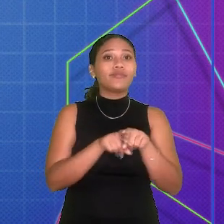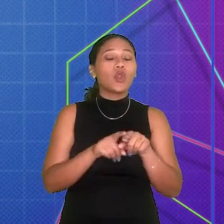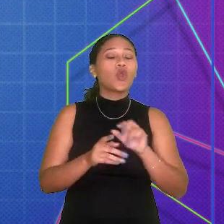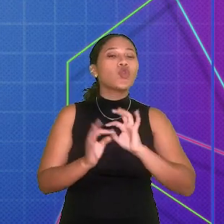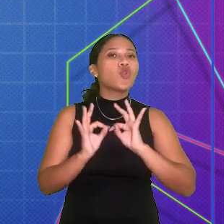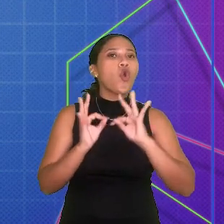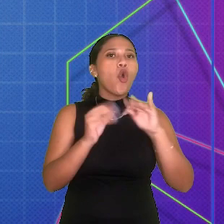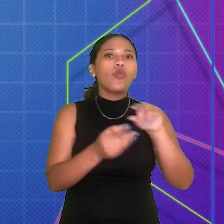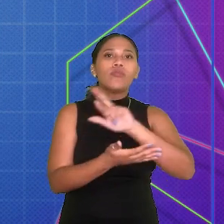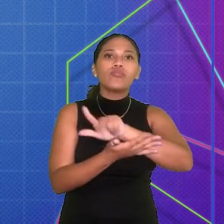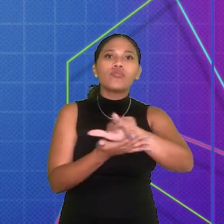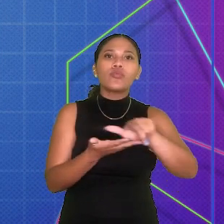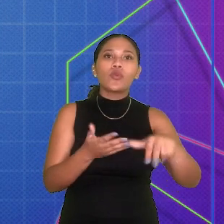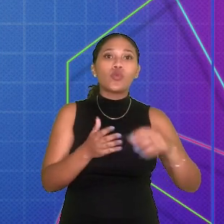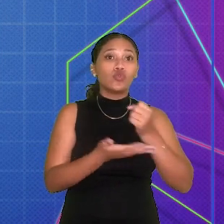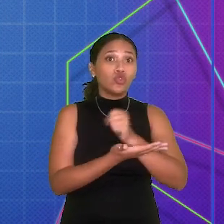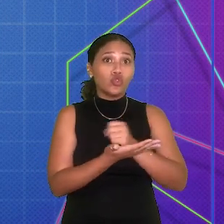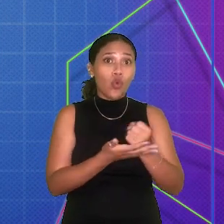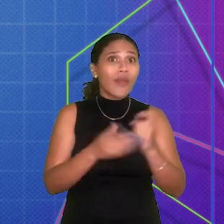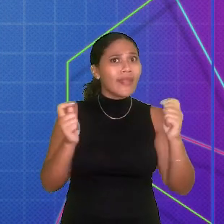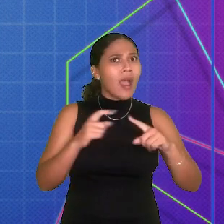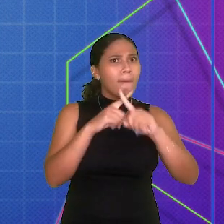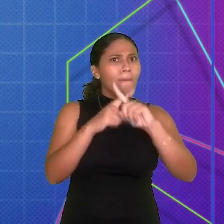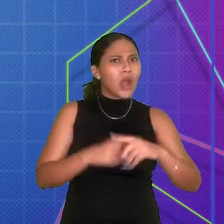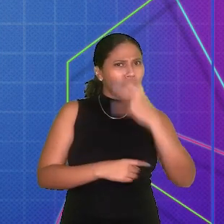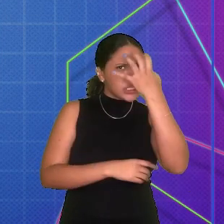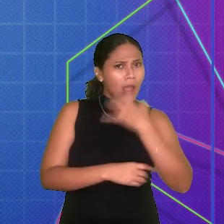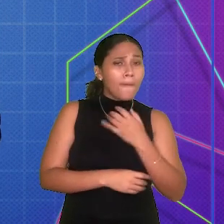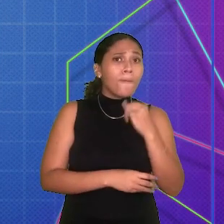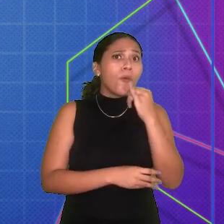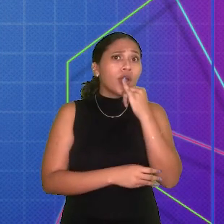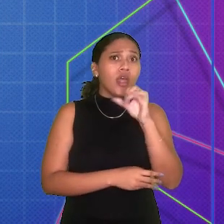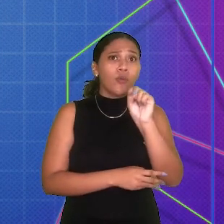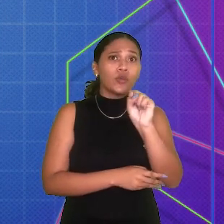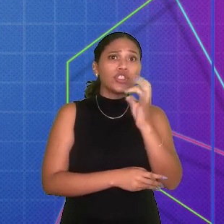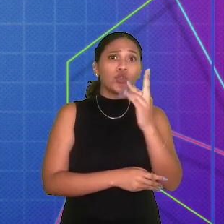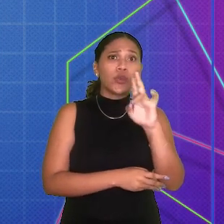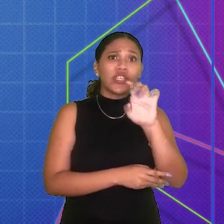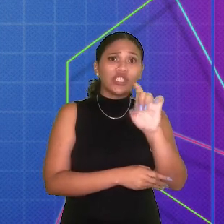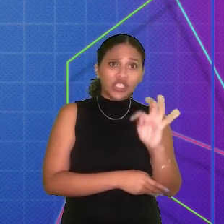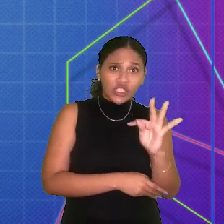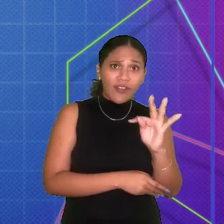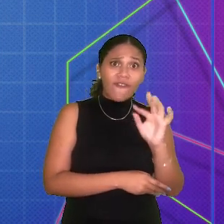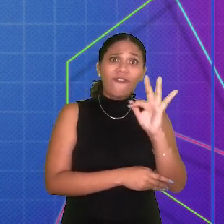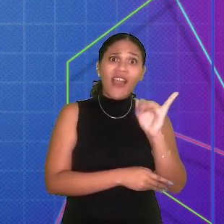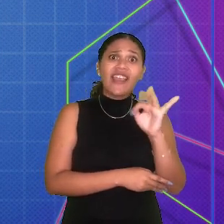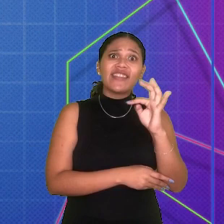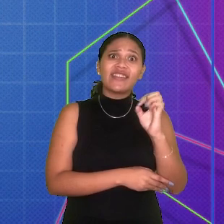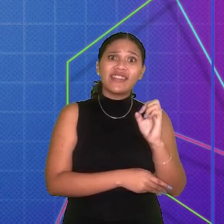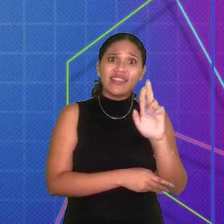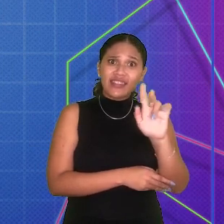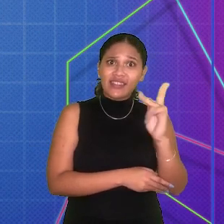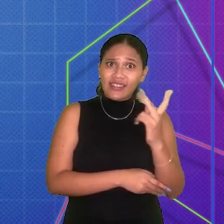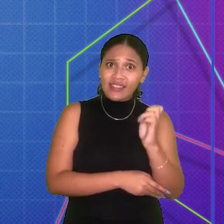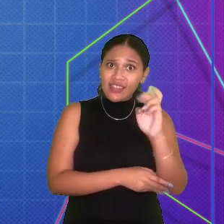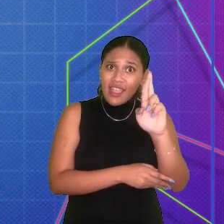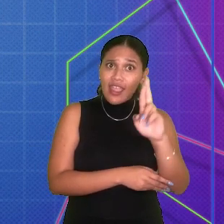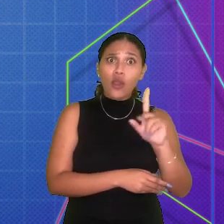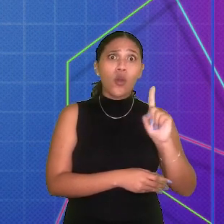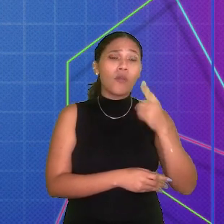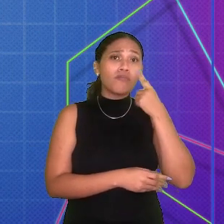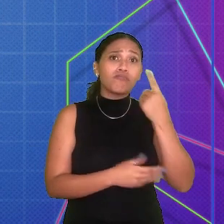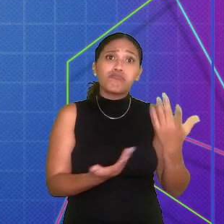de jogo pode virar uma competição séria. Olha, por exemplo, o Street Fighter, que eu cresci jogando em fliperamas e agora é o